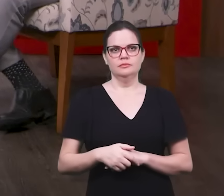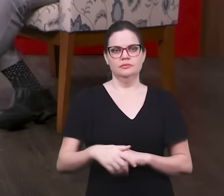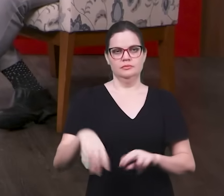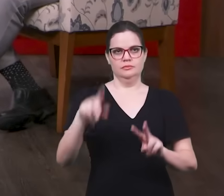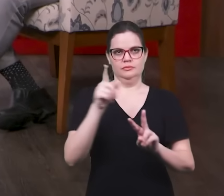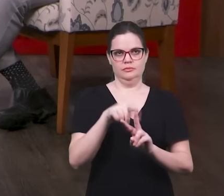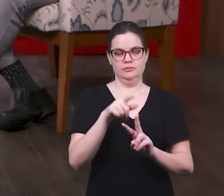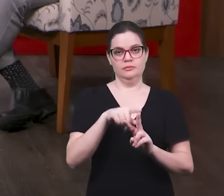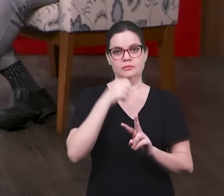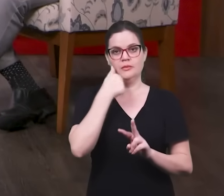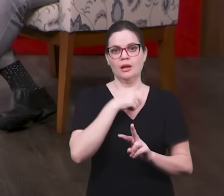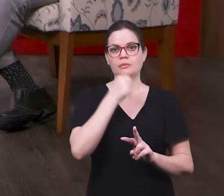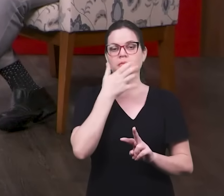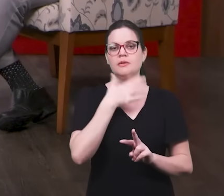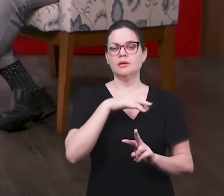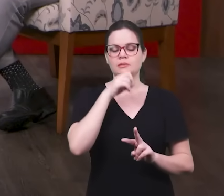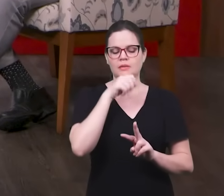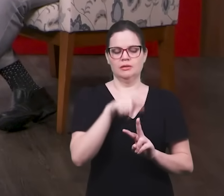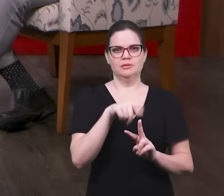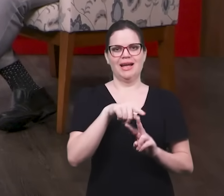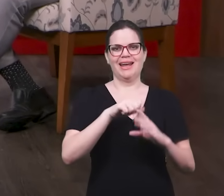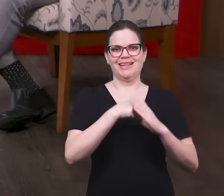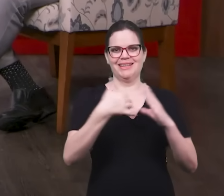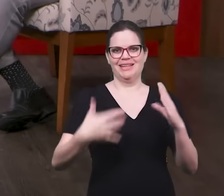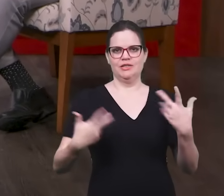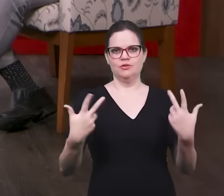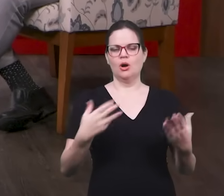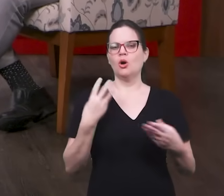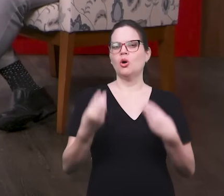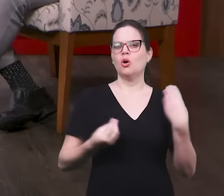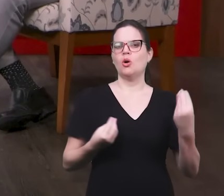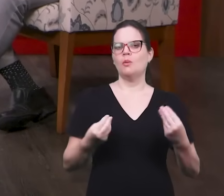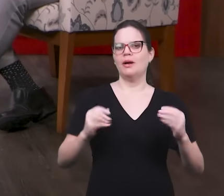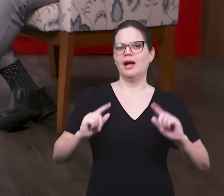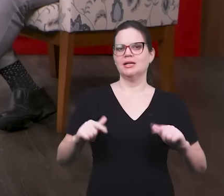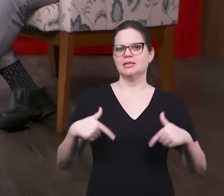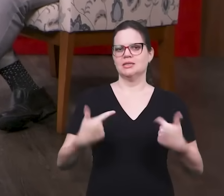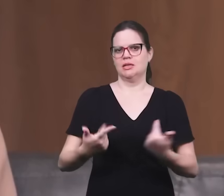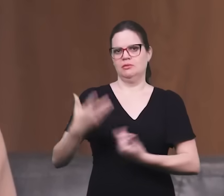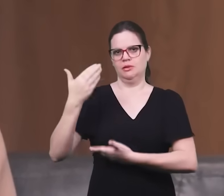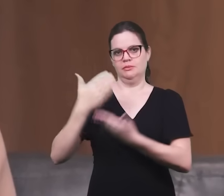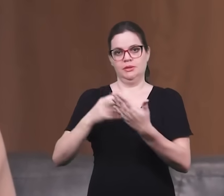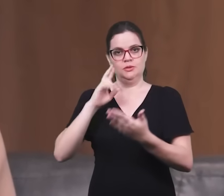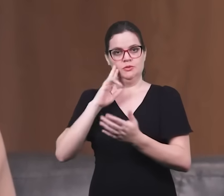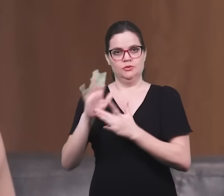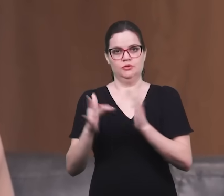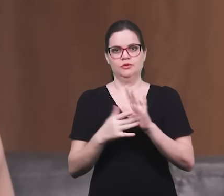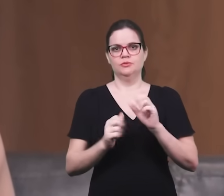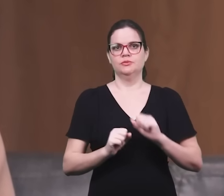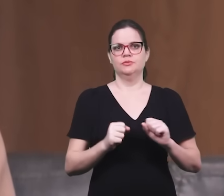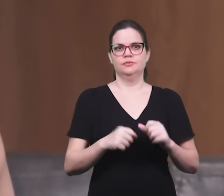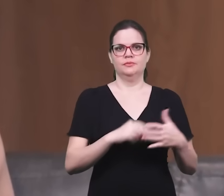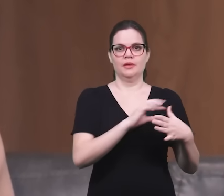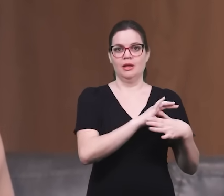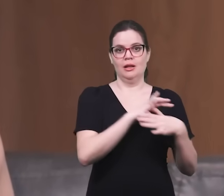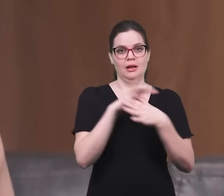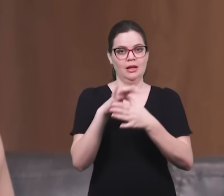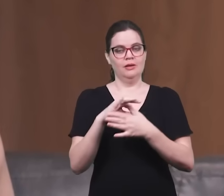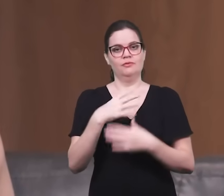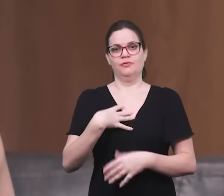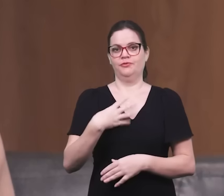pais andorinha, como eles se portam diante da obra do Senhor? Eles levam seus filhos à